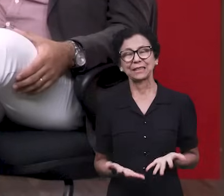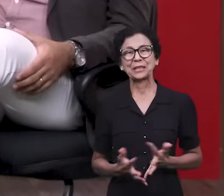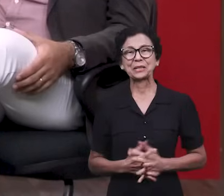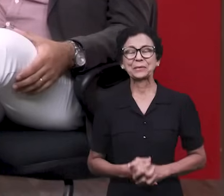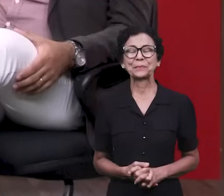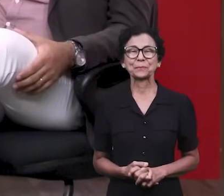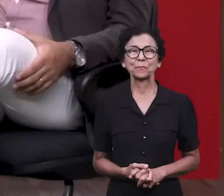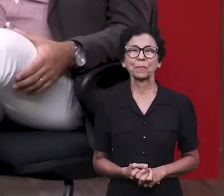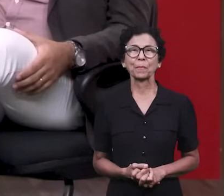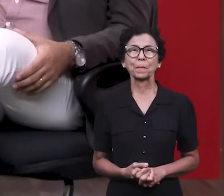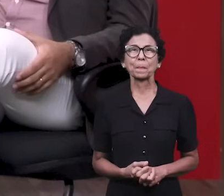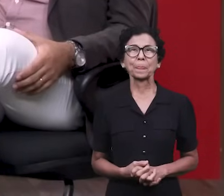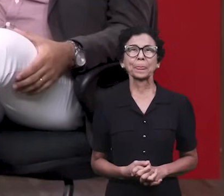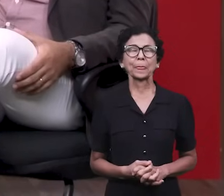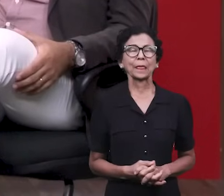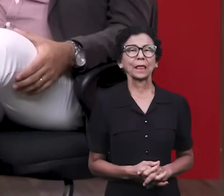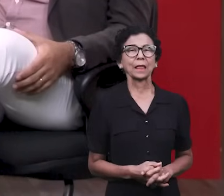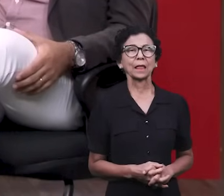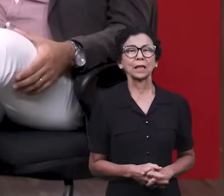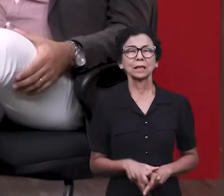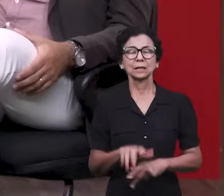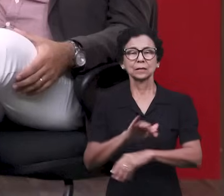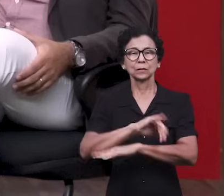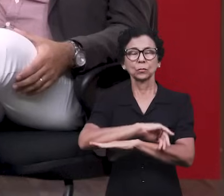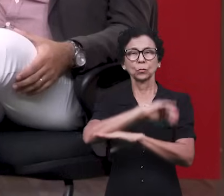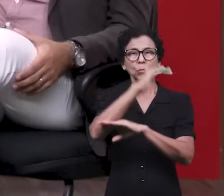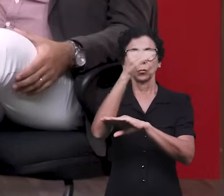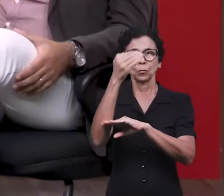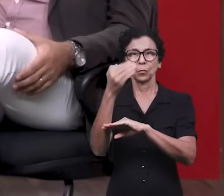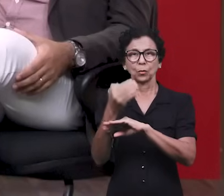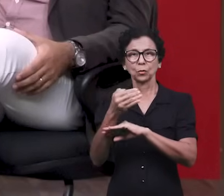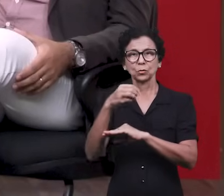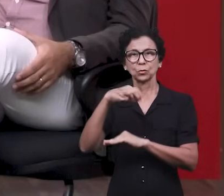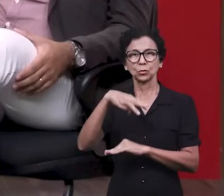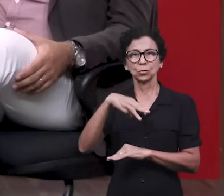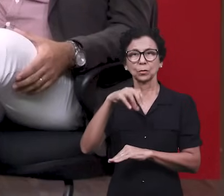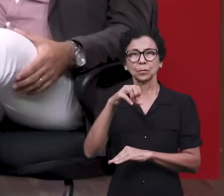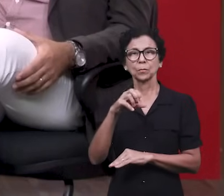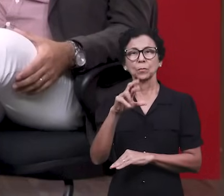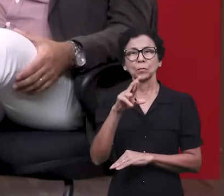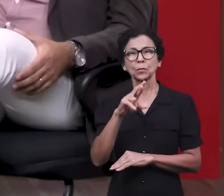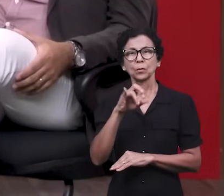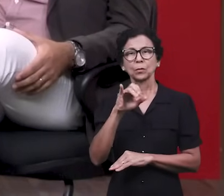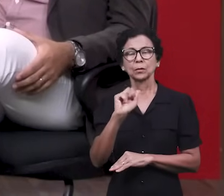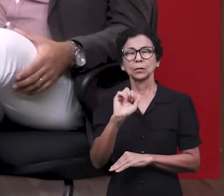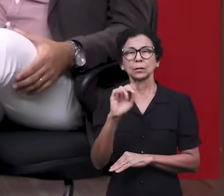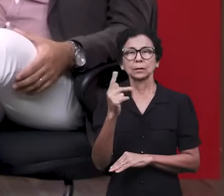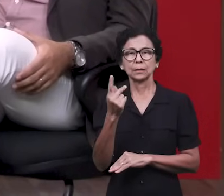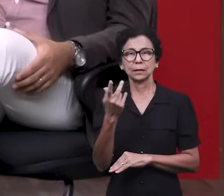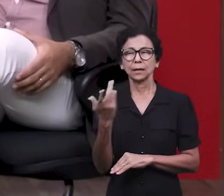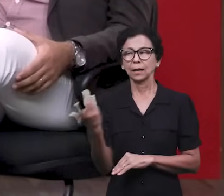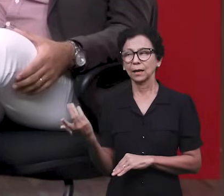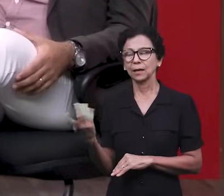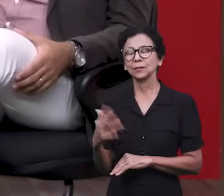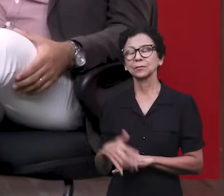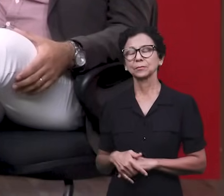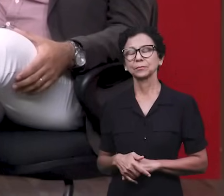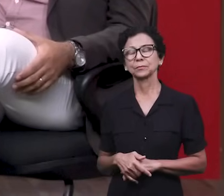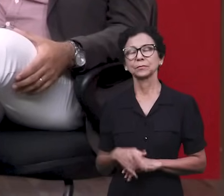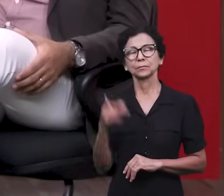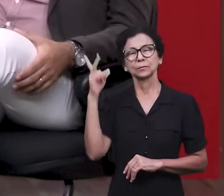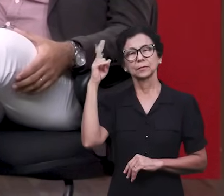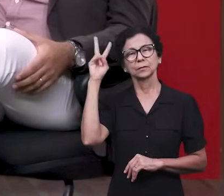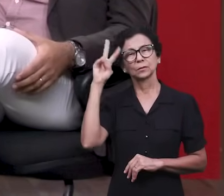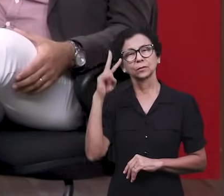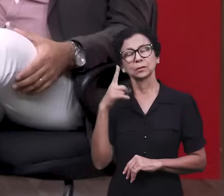falávamos antes ali, né? O Monte Moriá, ele tem uma história muito interessante que o professor Vinícius